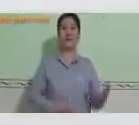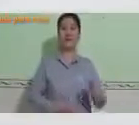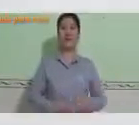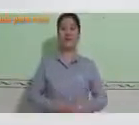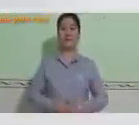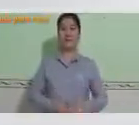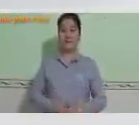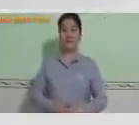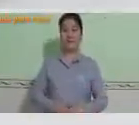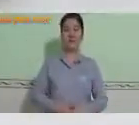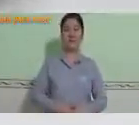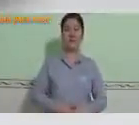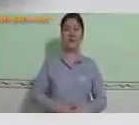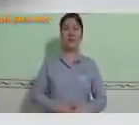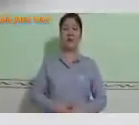MPODSERXTRAI acento agudo